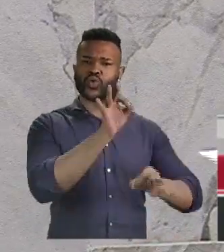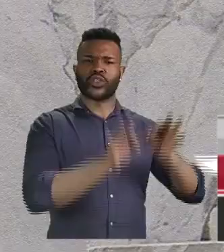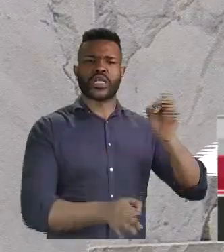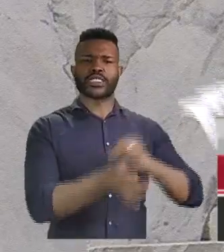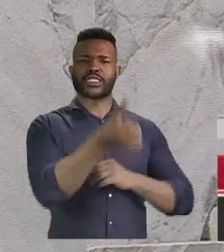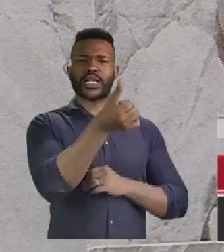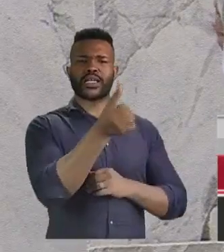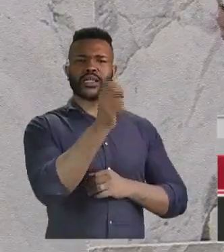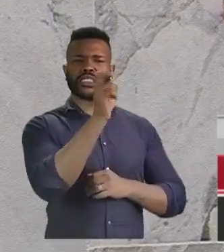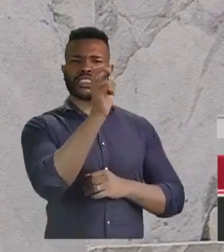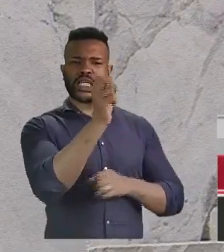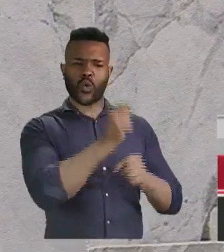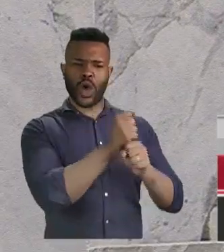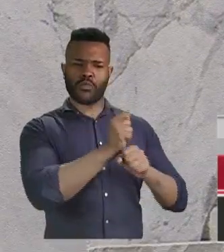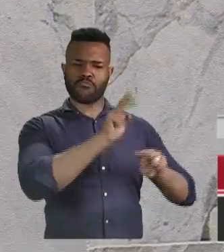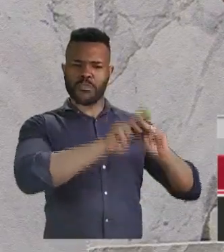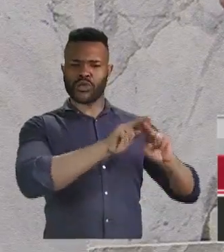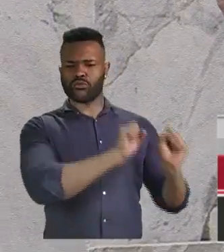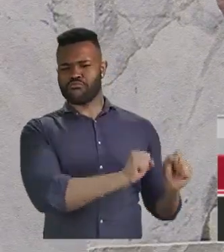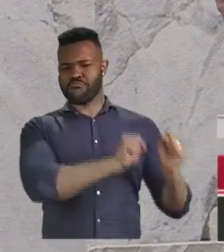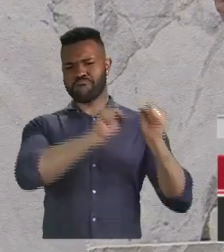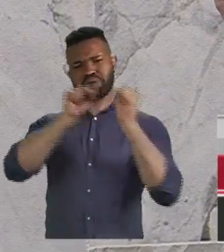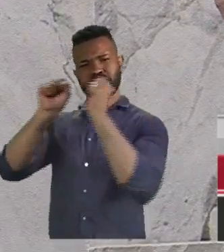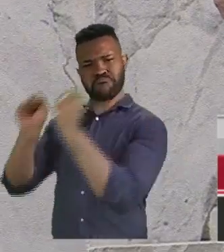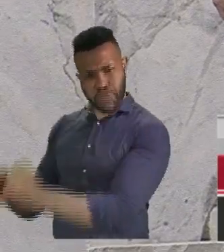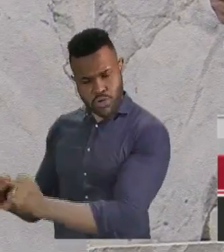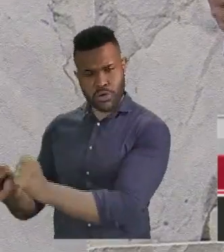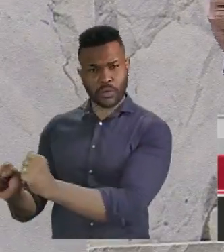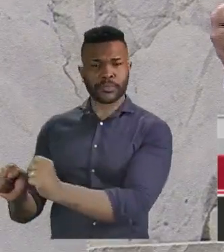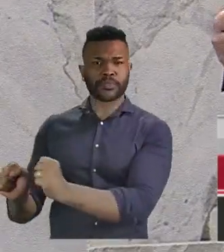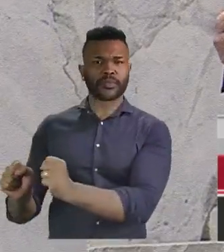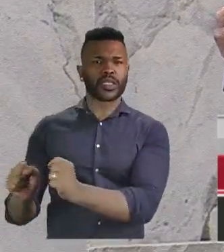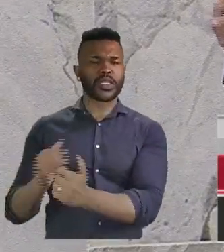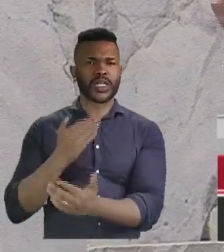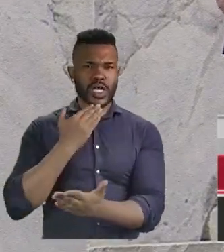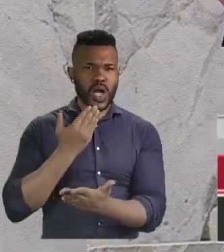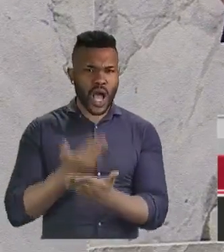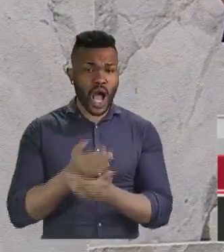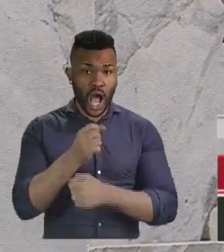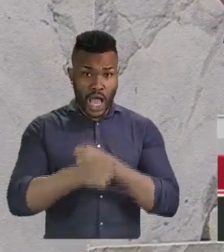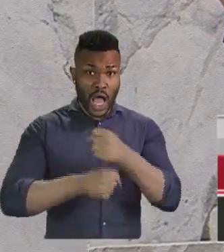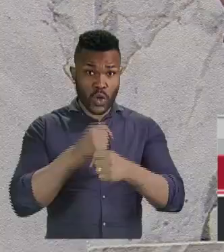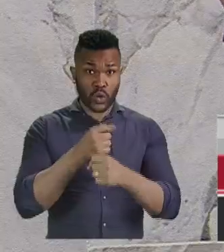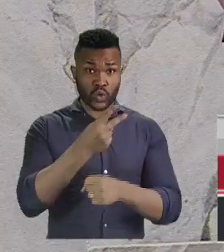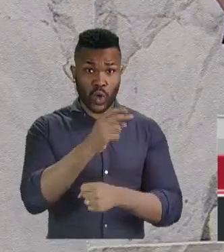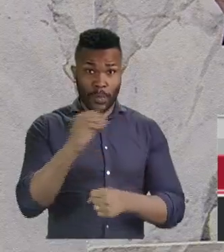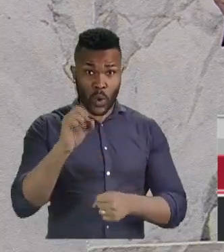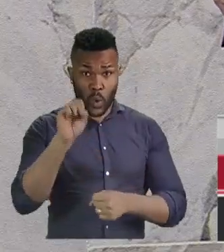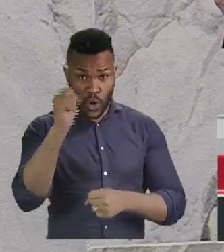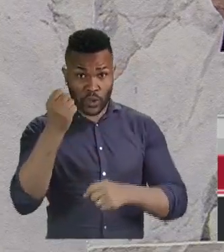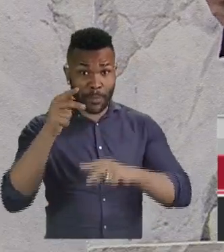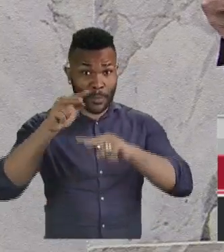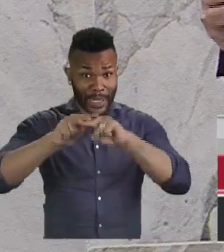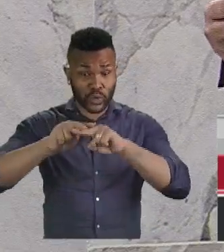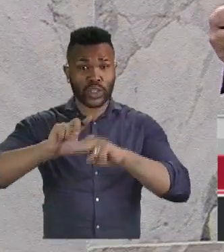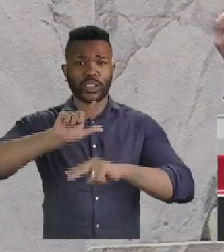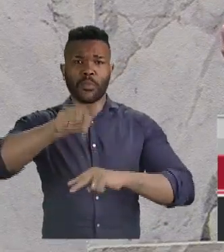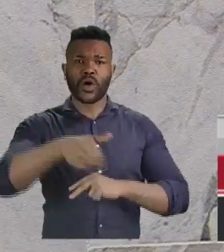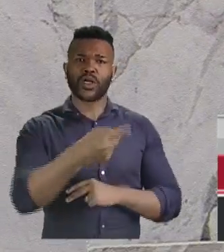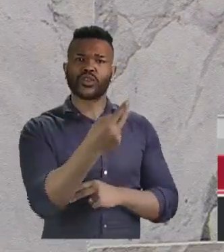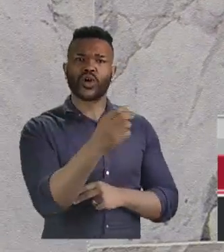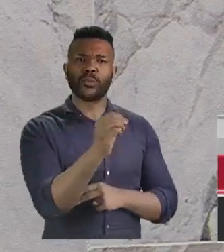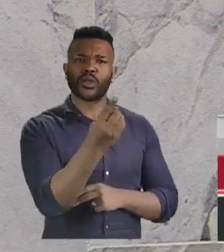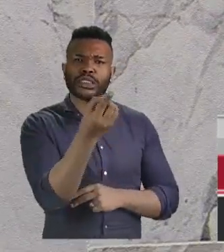65 anos de cadeia. Só que, pasmem, preso em 2008, em 2016 ele foi colocado